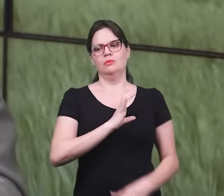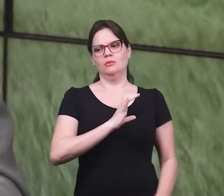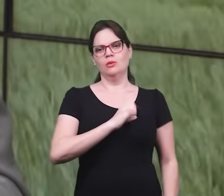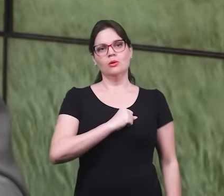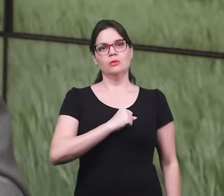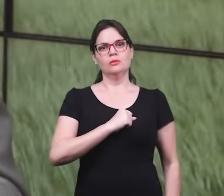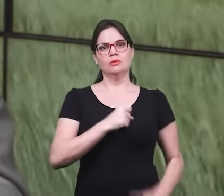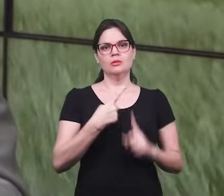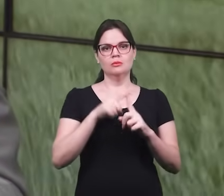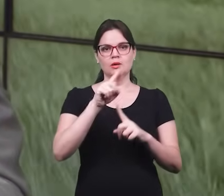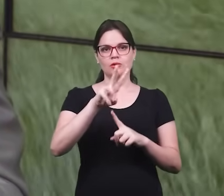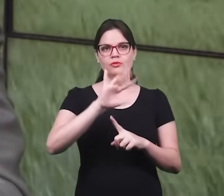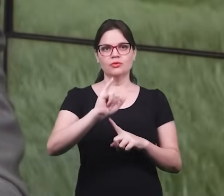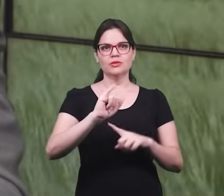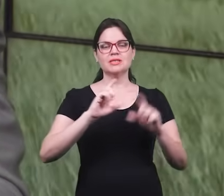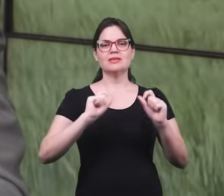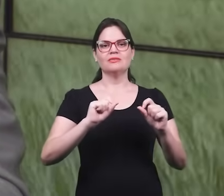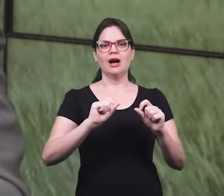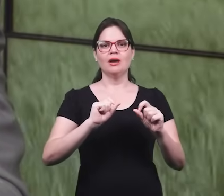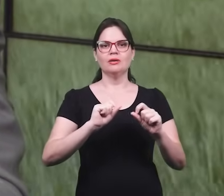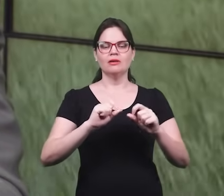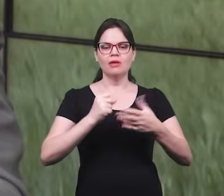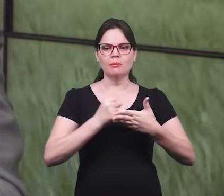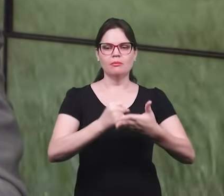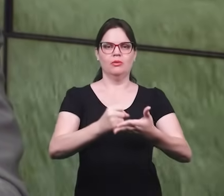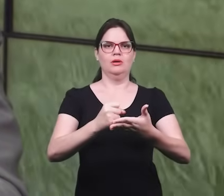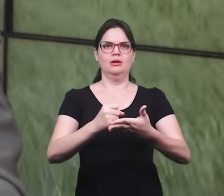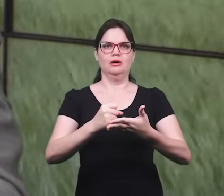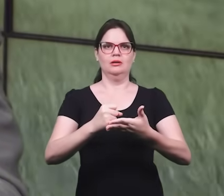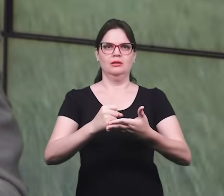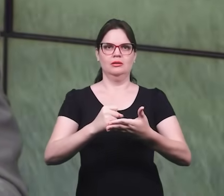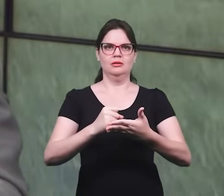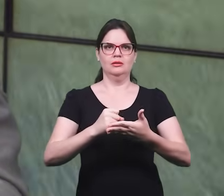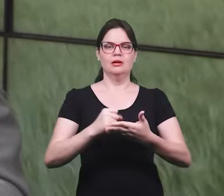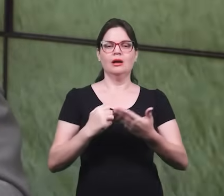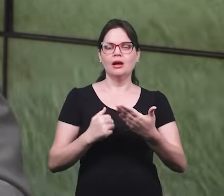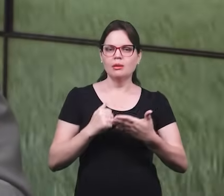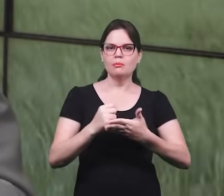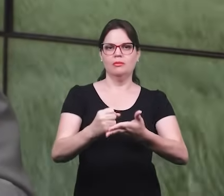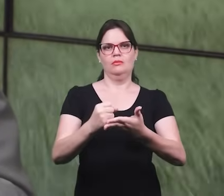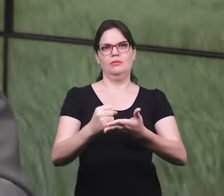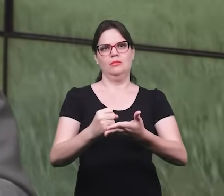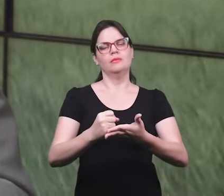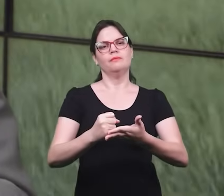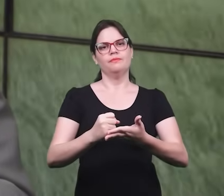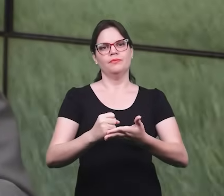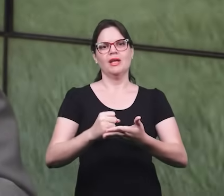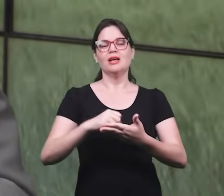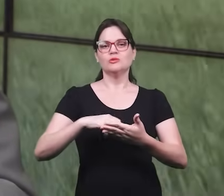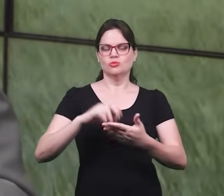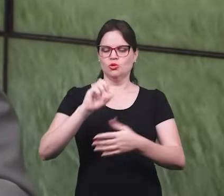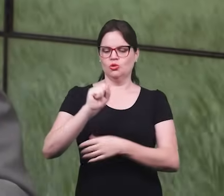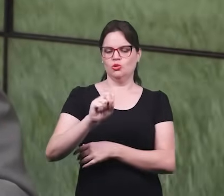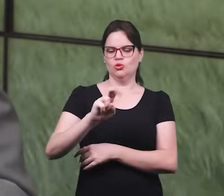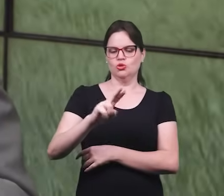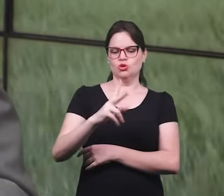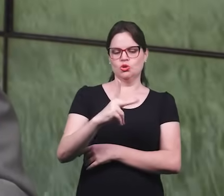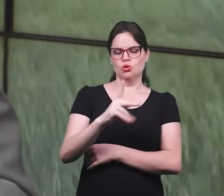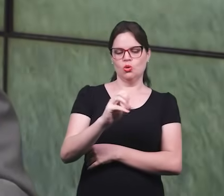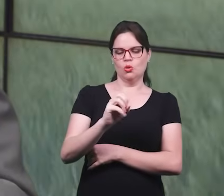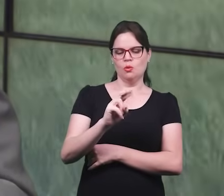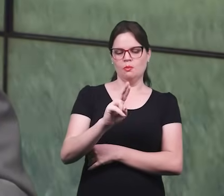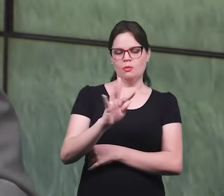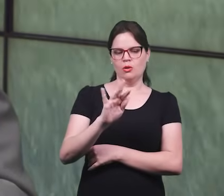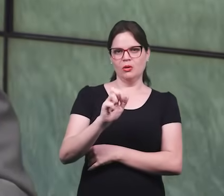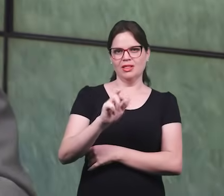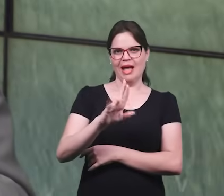um suporte suportar não é tolerar simplesmente tolerar mas suportar ser um suporte para o irmão ser um suporte